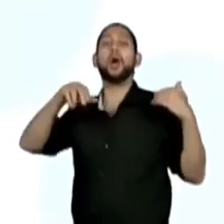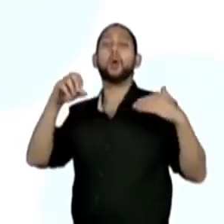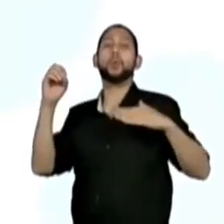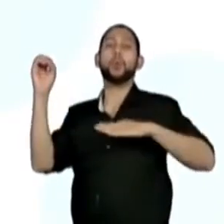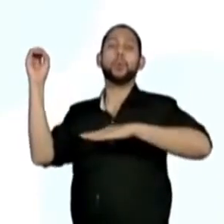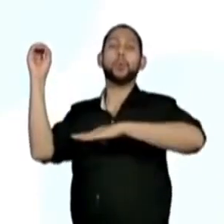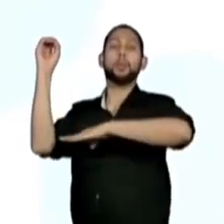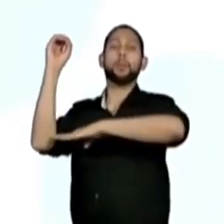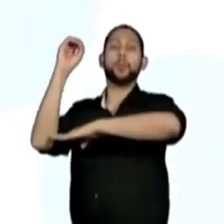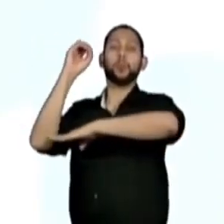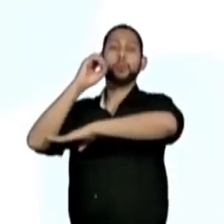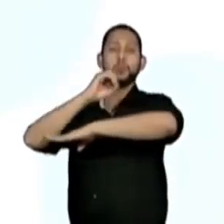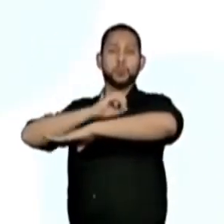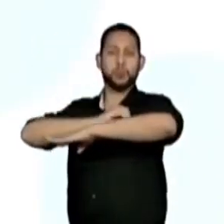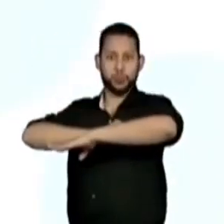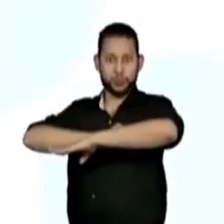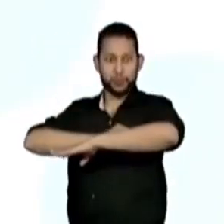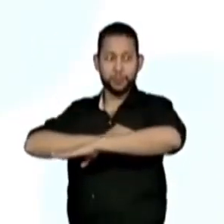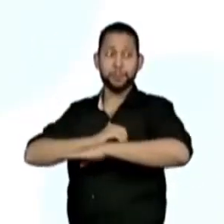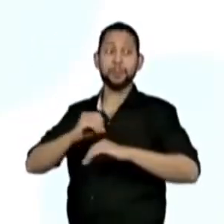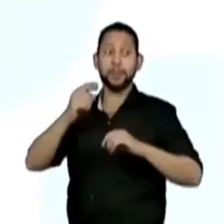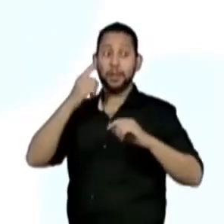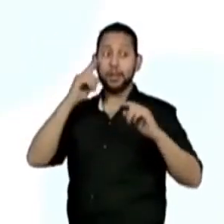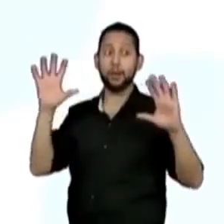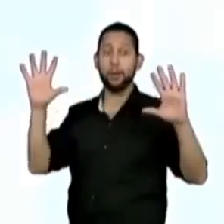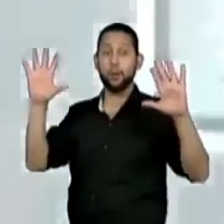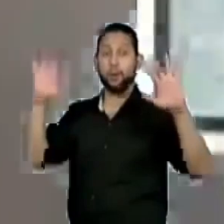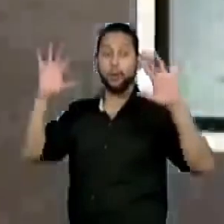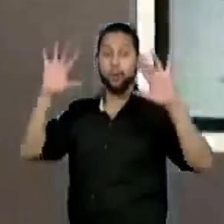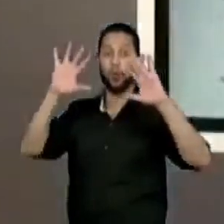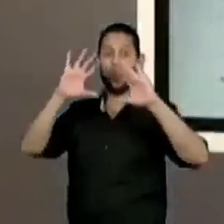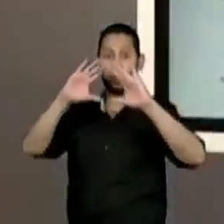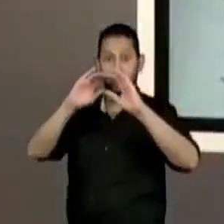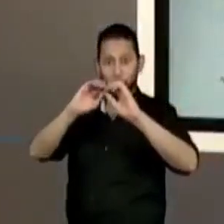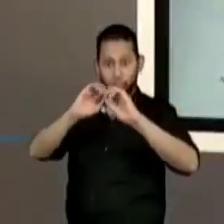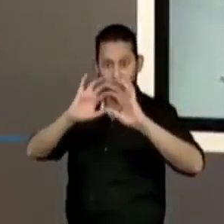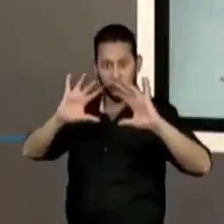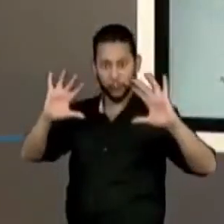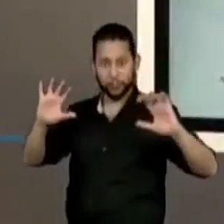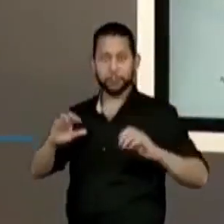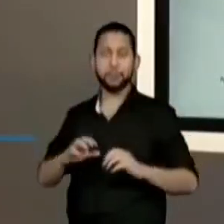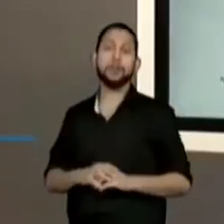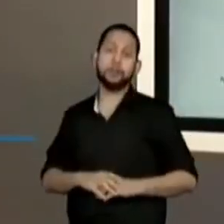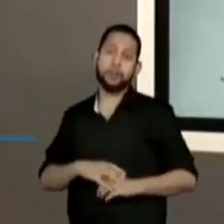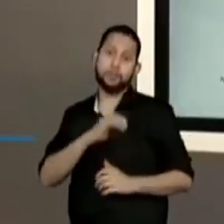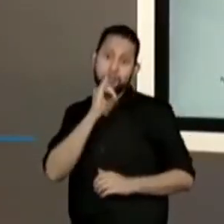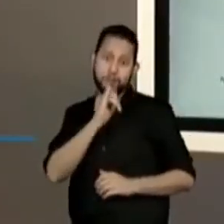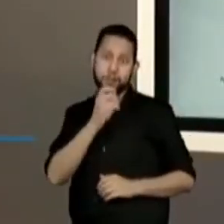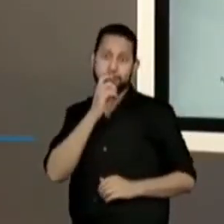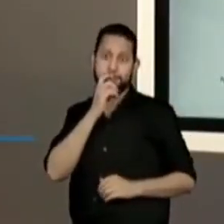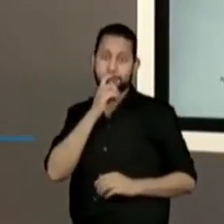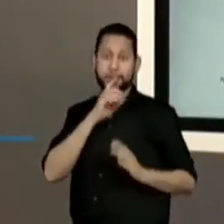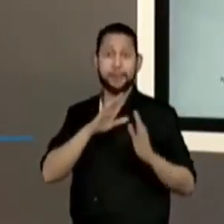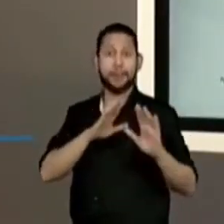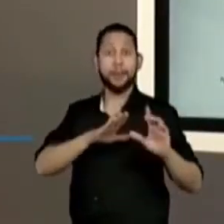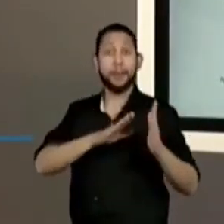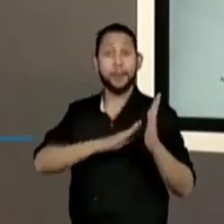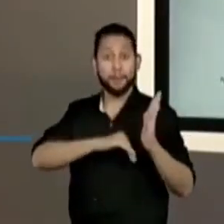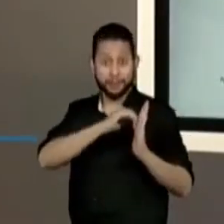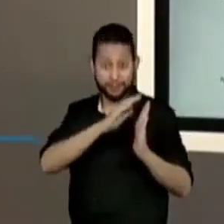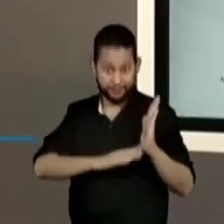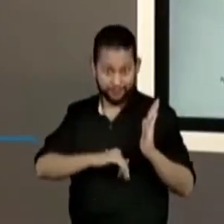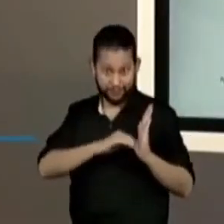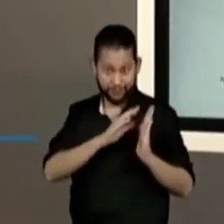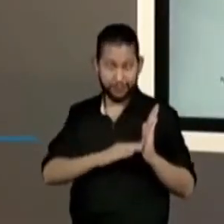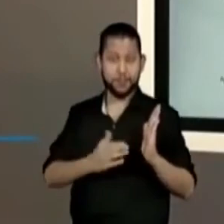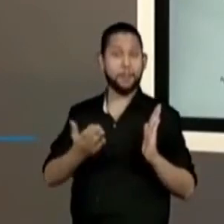aí agora eu venho dizer para vocês que vou até aqui ó eu não tive autorização para usar o lavrador